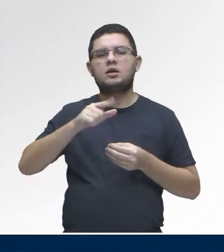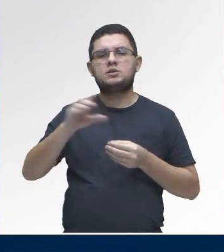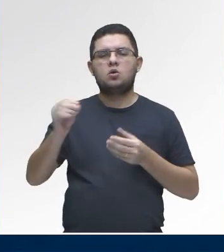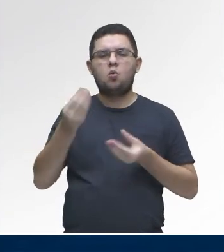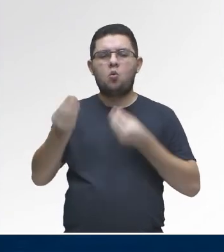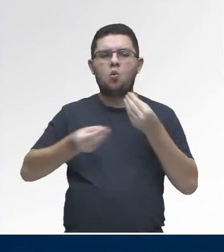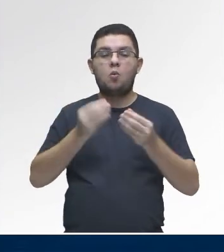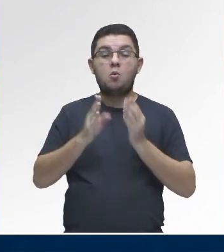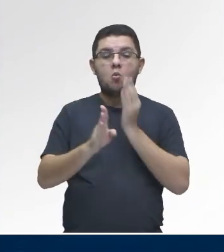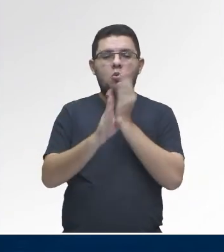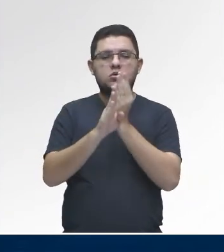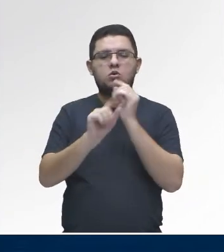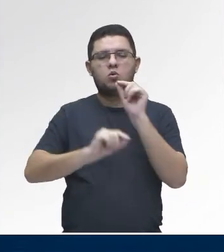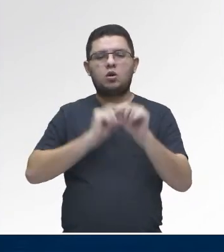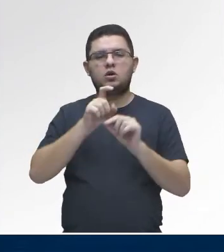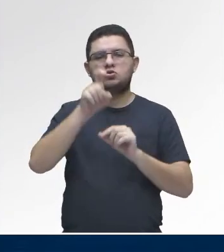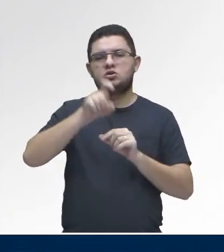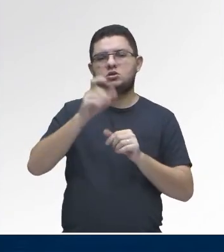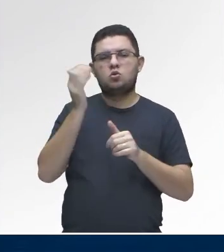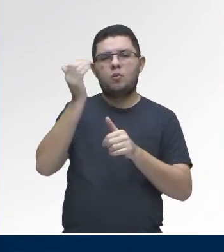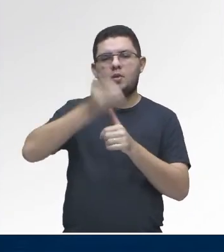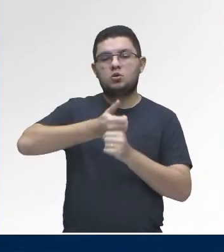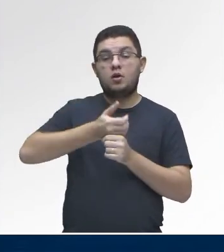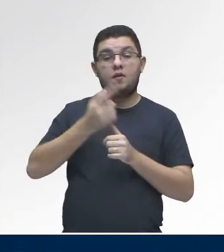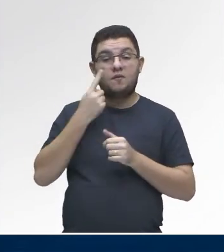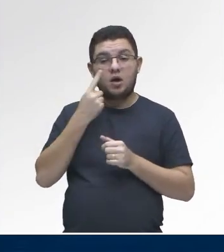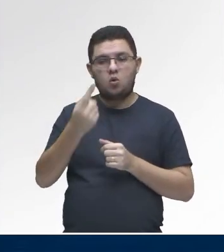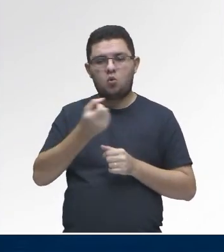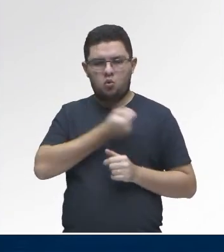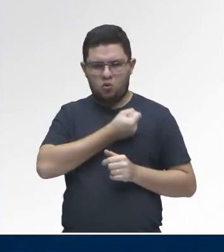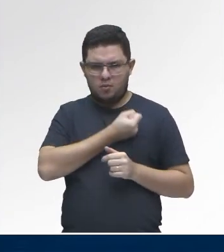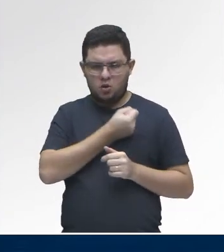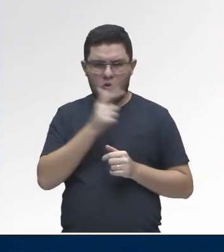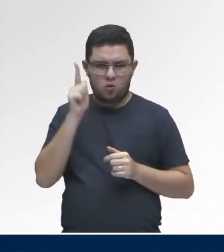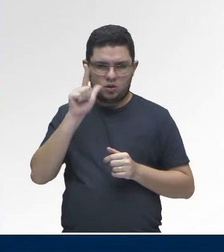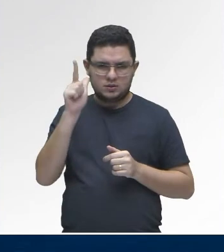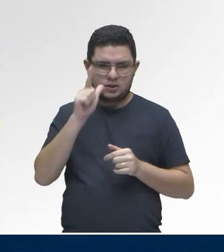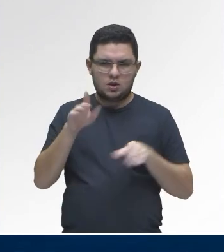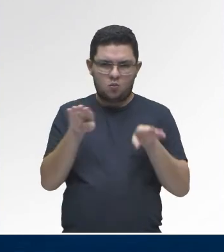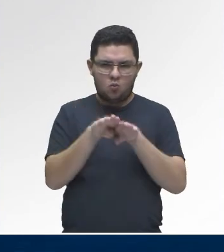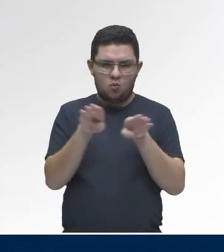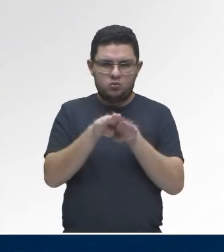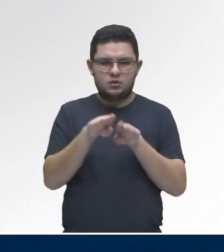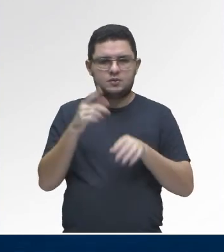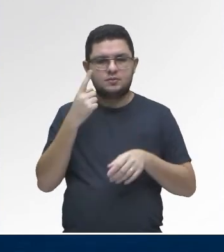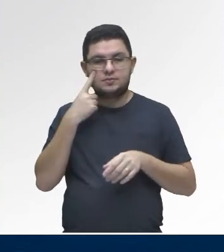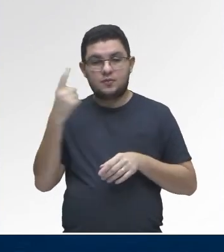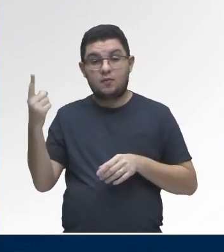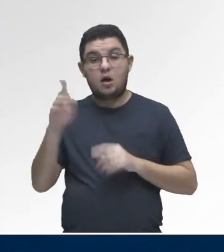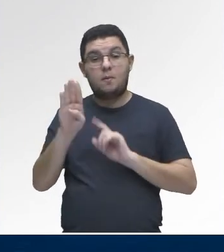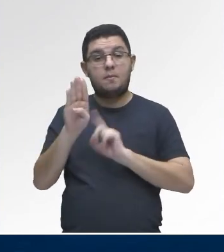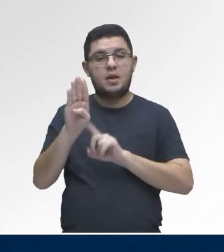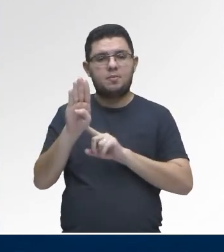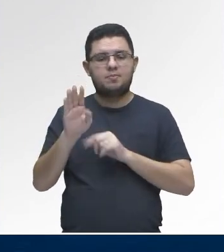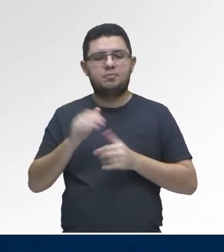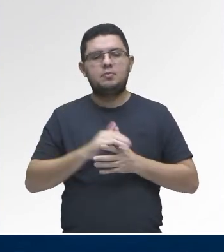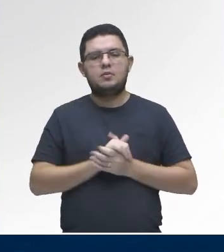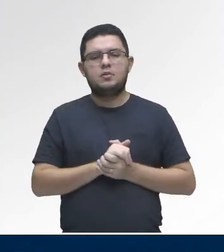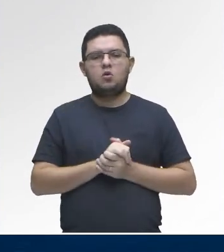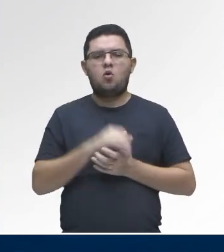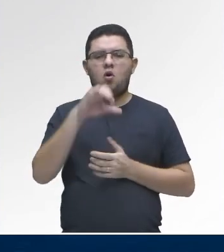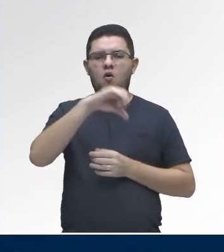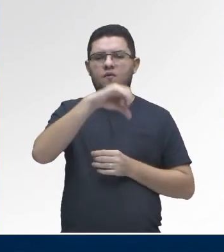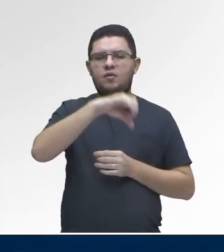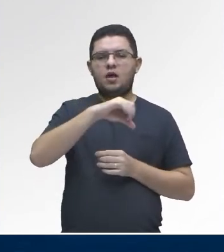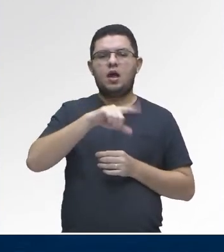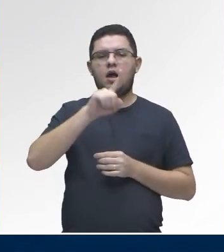lugar do x, a gente mantém a igualdade entre os lados. Vamos ver na letra B. 9 é a raiz da equação